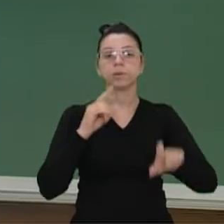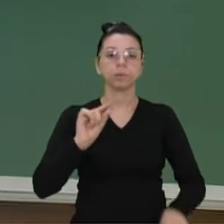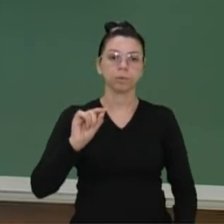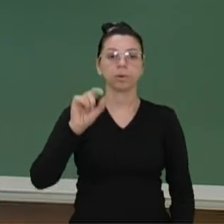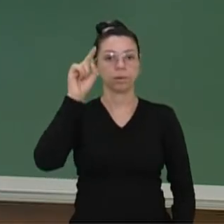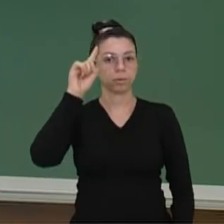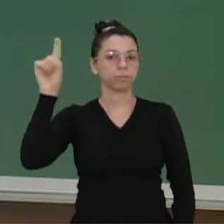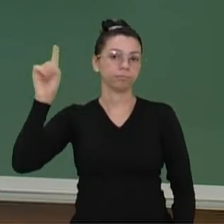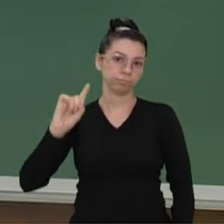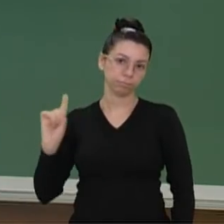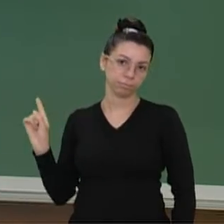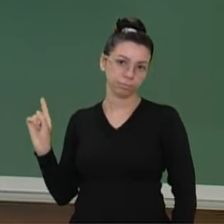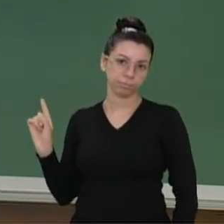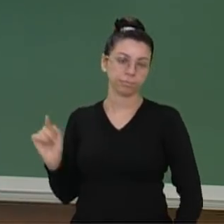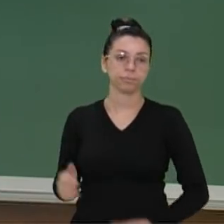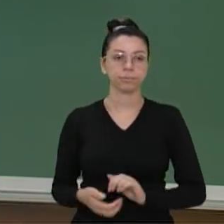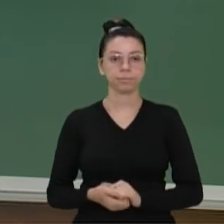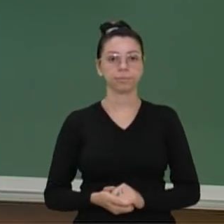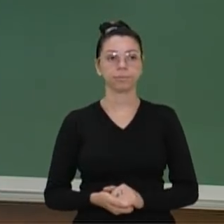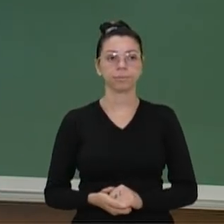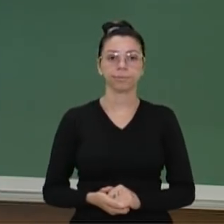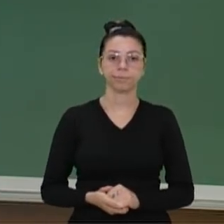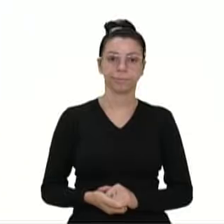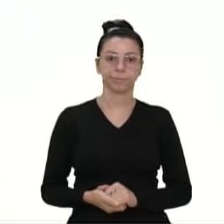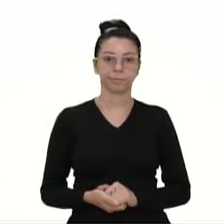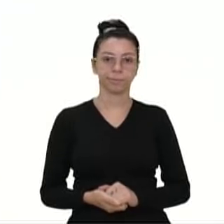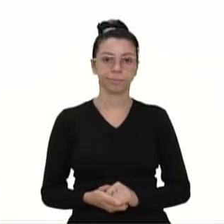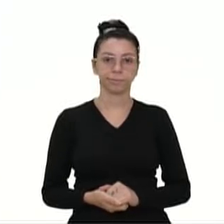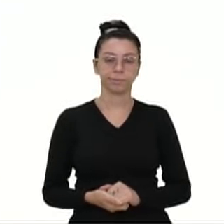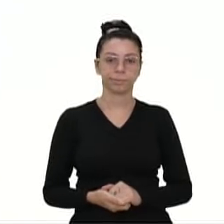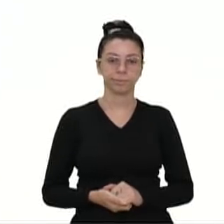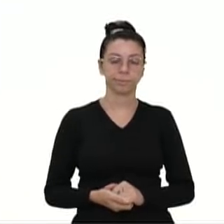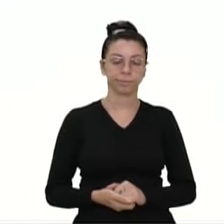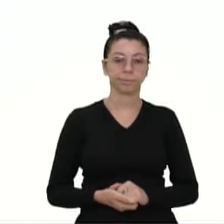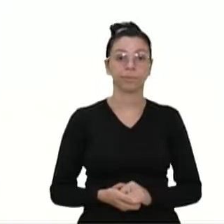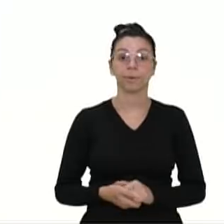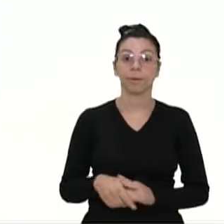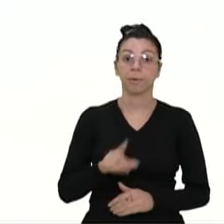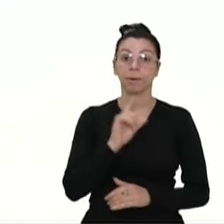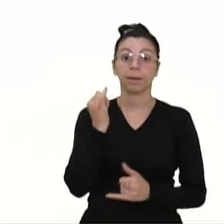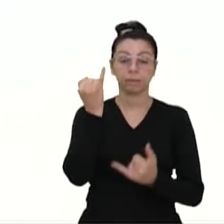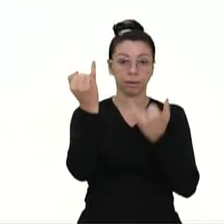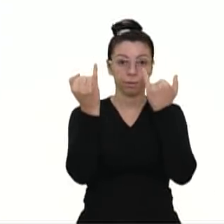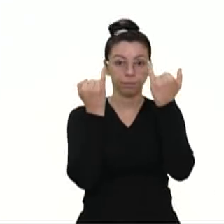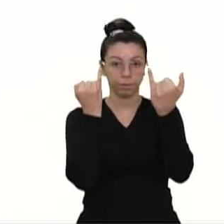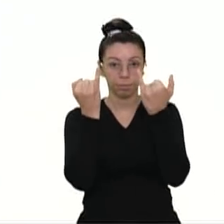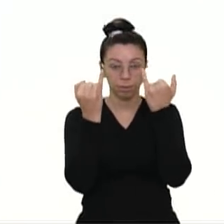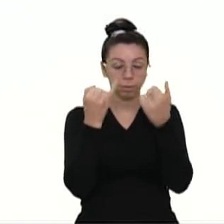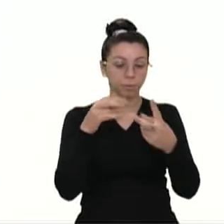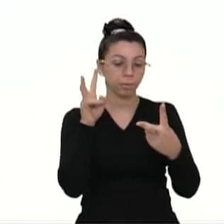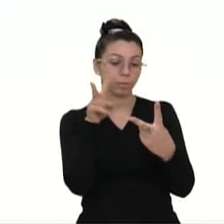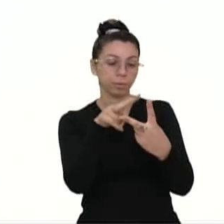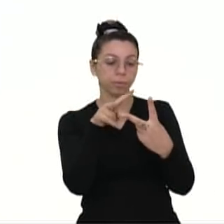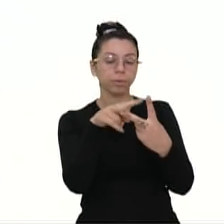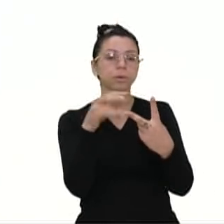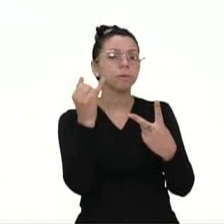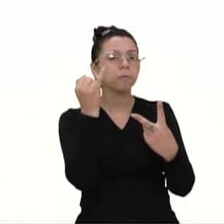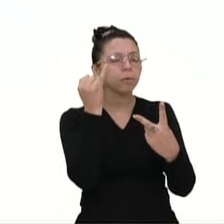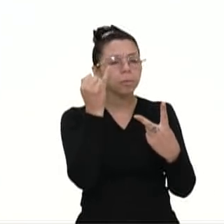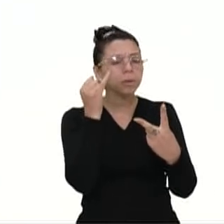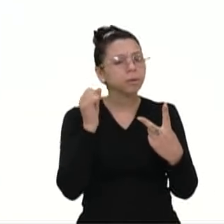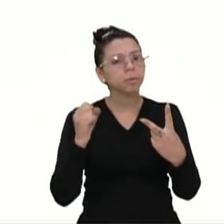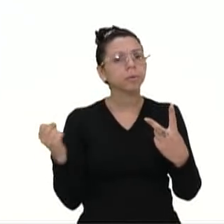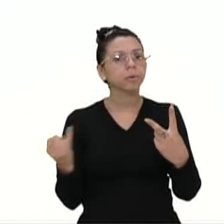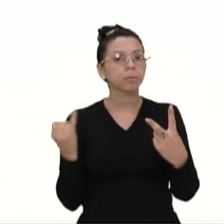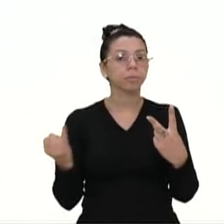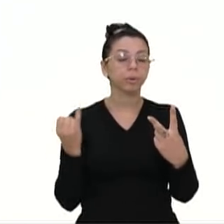dias. Então, olha só, esses dados, nós vamos olhar dois dados bem importantes, até para uma